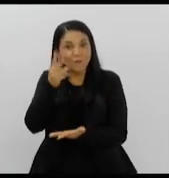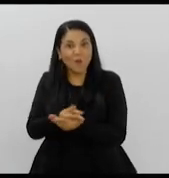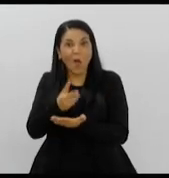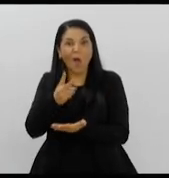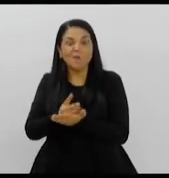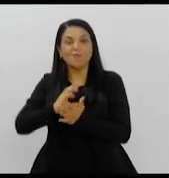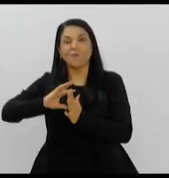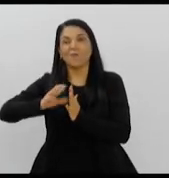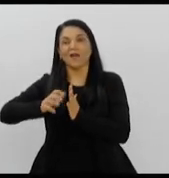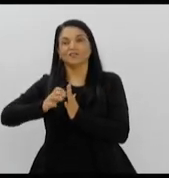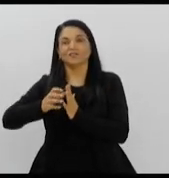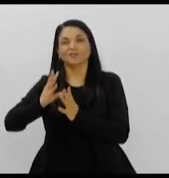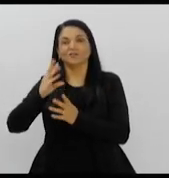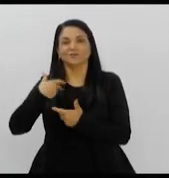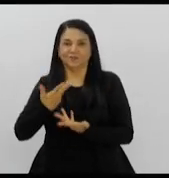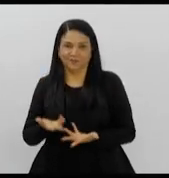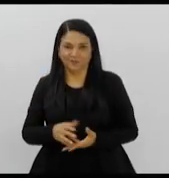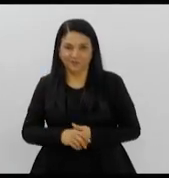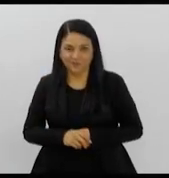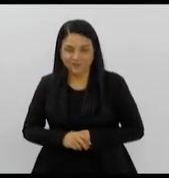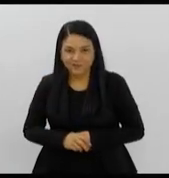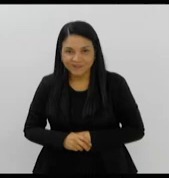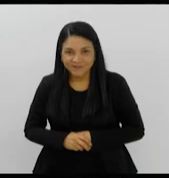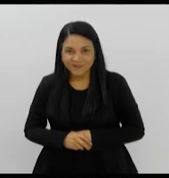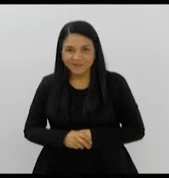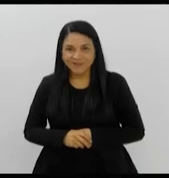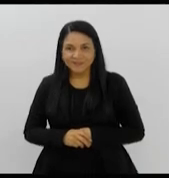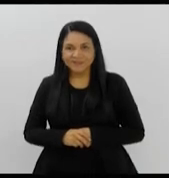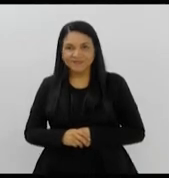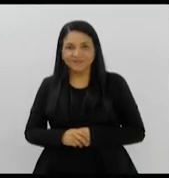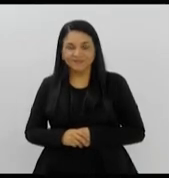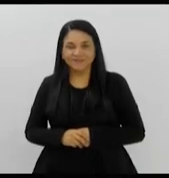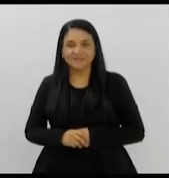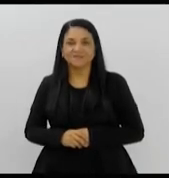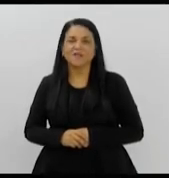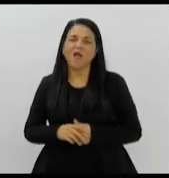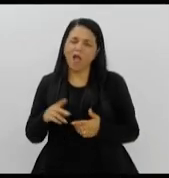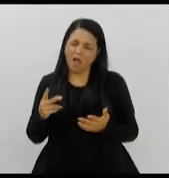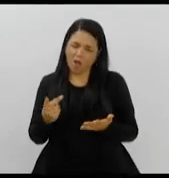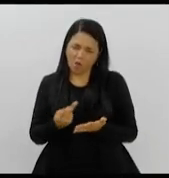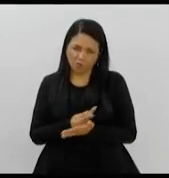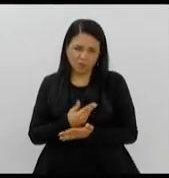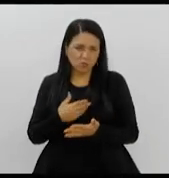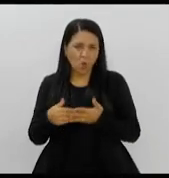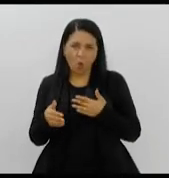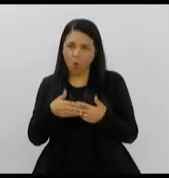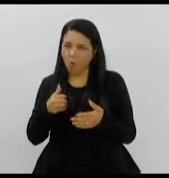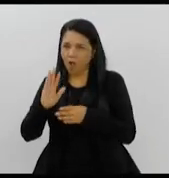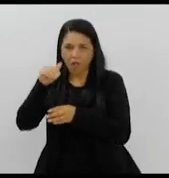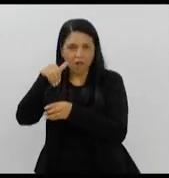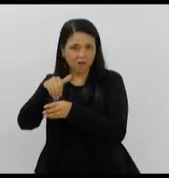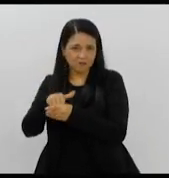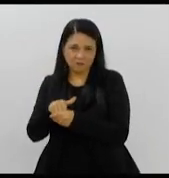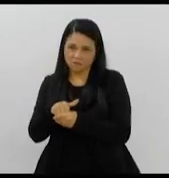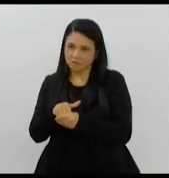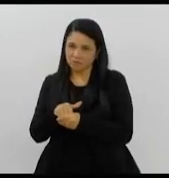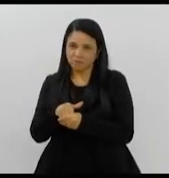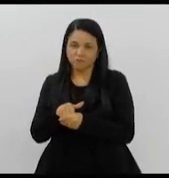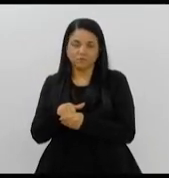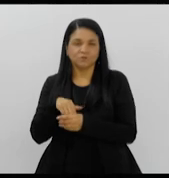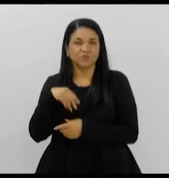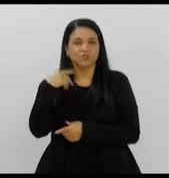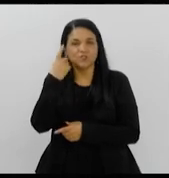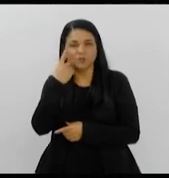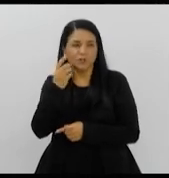própria casa, né? Então, e é claro que isso também acontece com qualquer eleição proporcional de